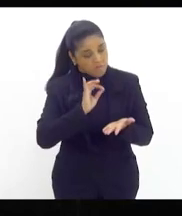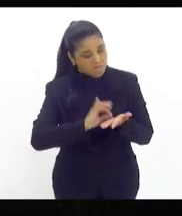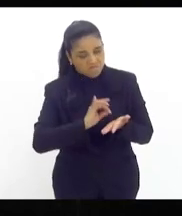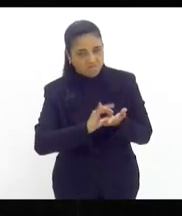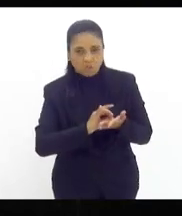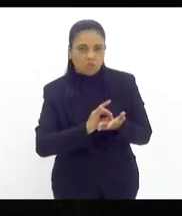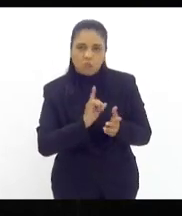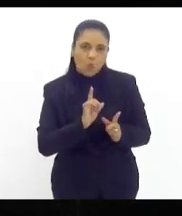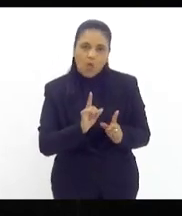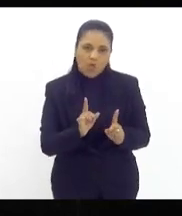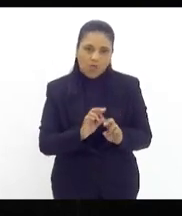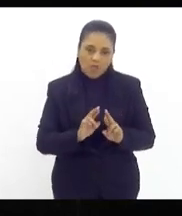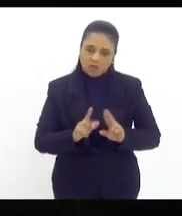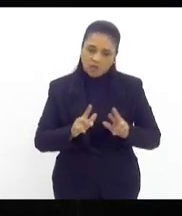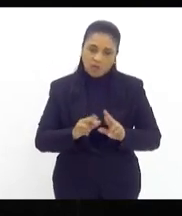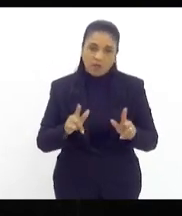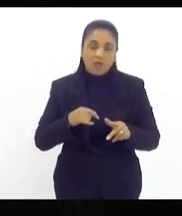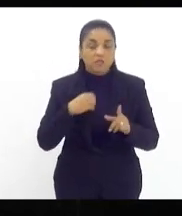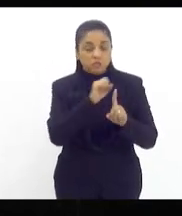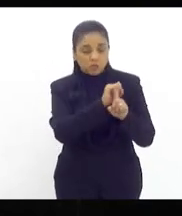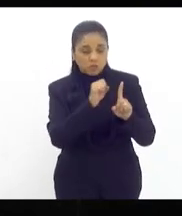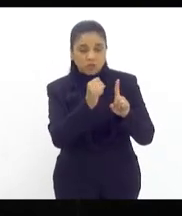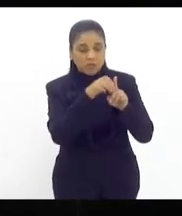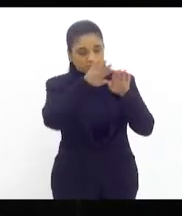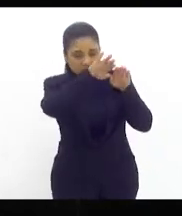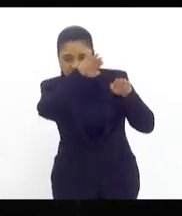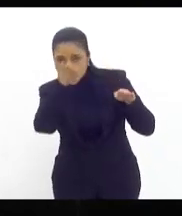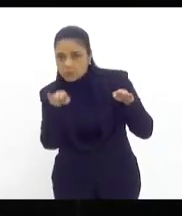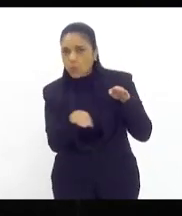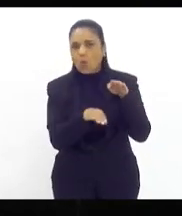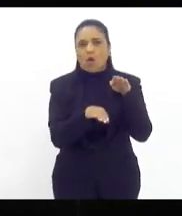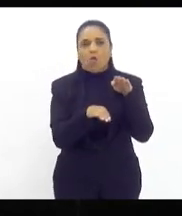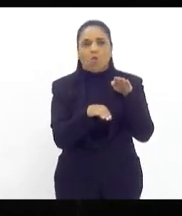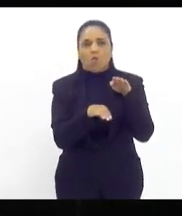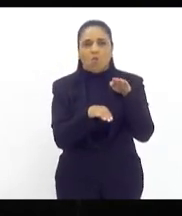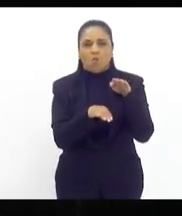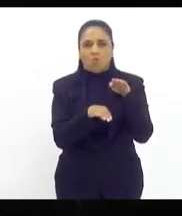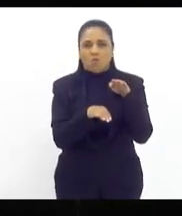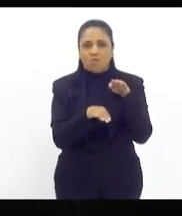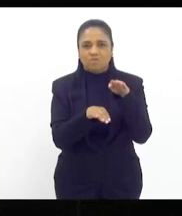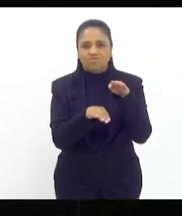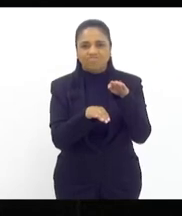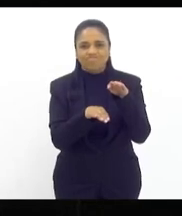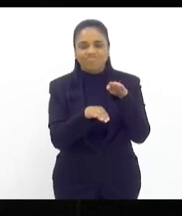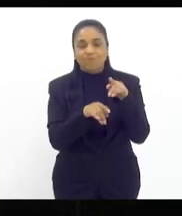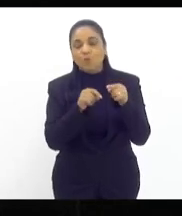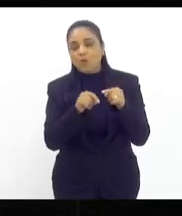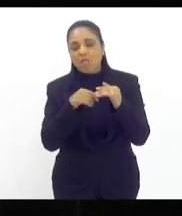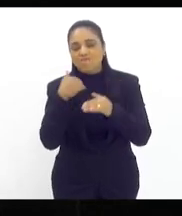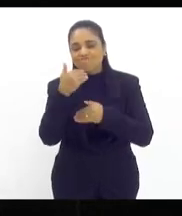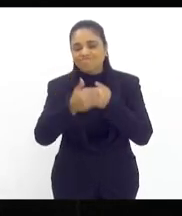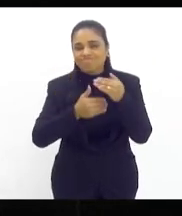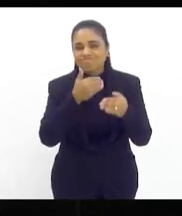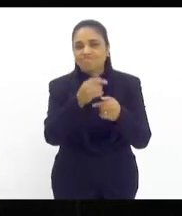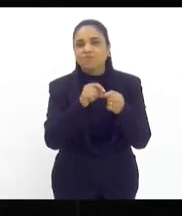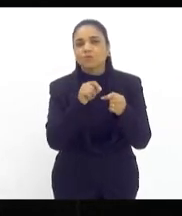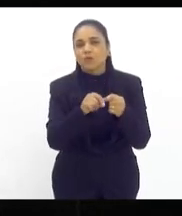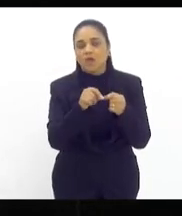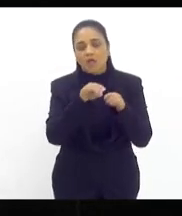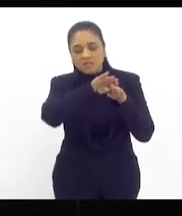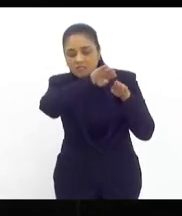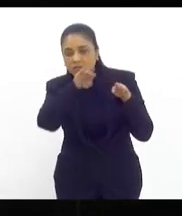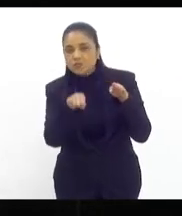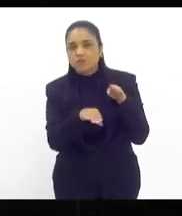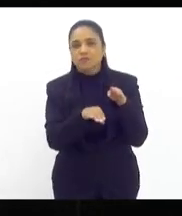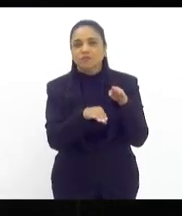nós vivemos numa sociedade desigual e infelizmente fruto dessa desigualdade a gente precisa